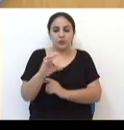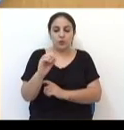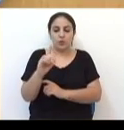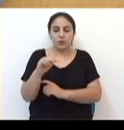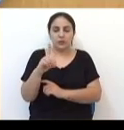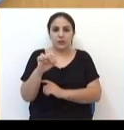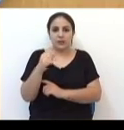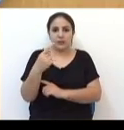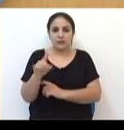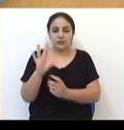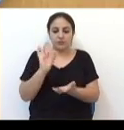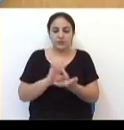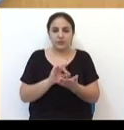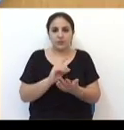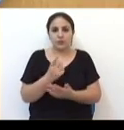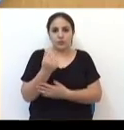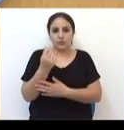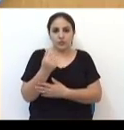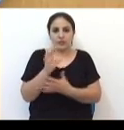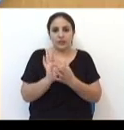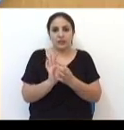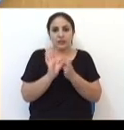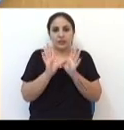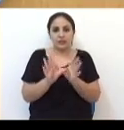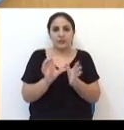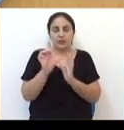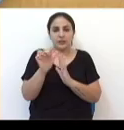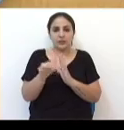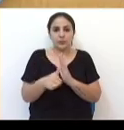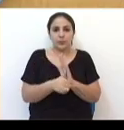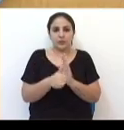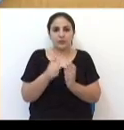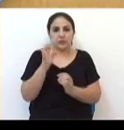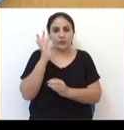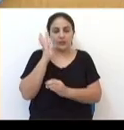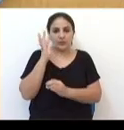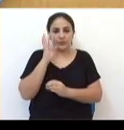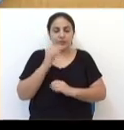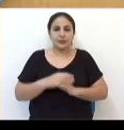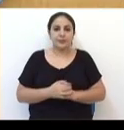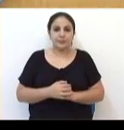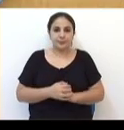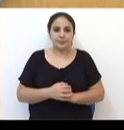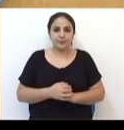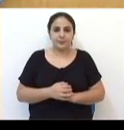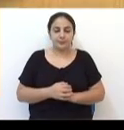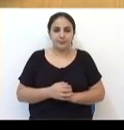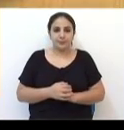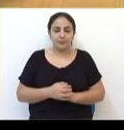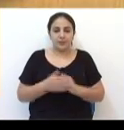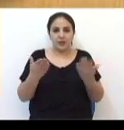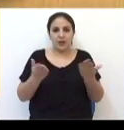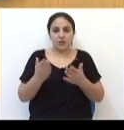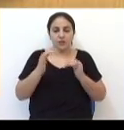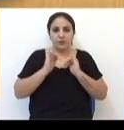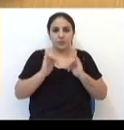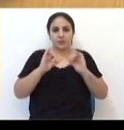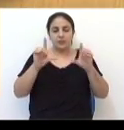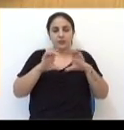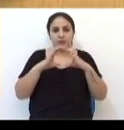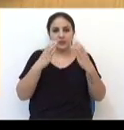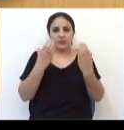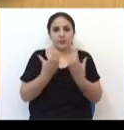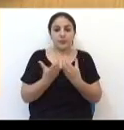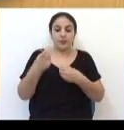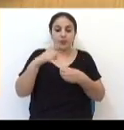condenações definitivas. Os recursos estarão disponíveis a partir desta quarta-feira. E agora o Jornal